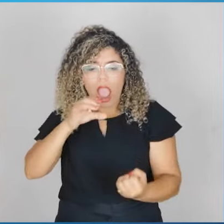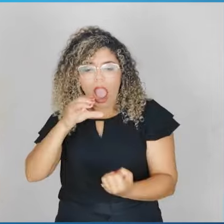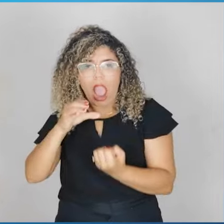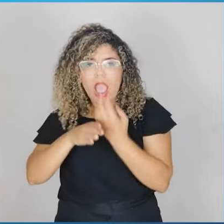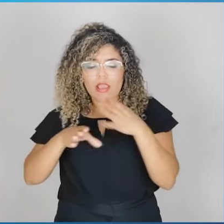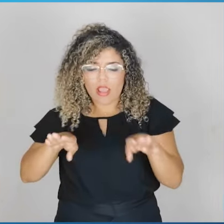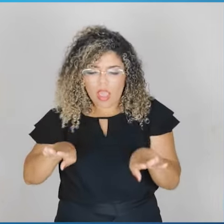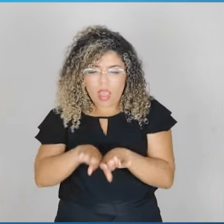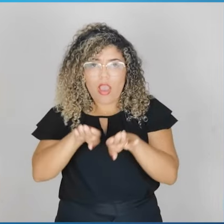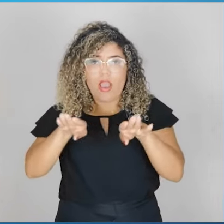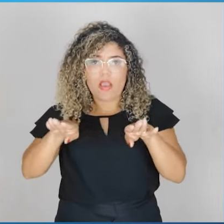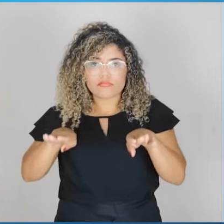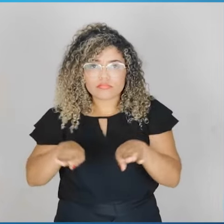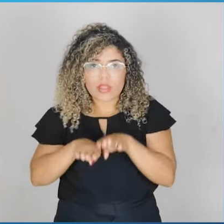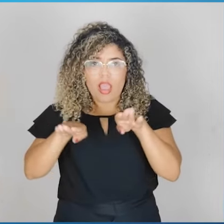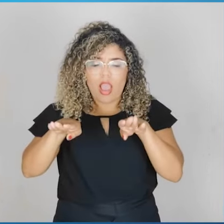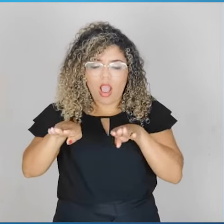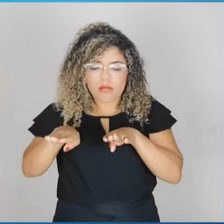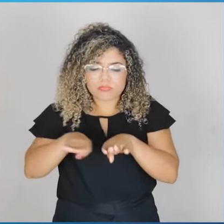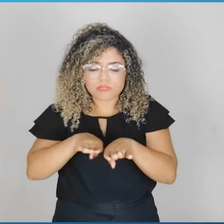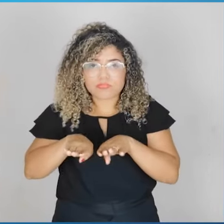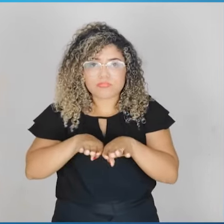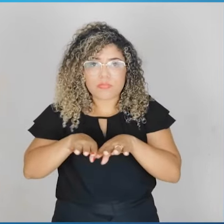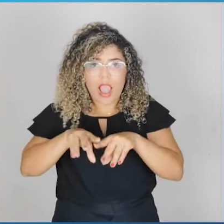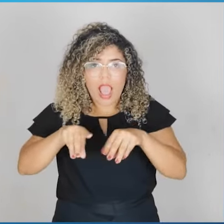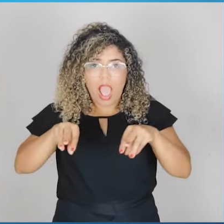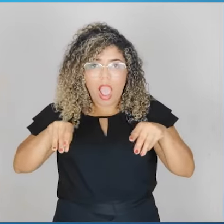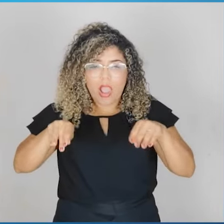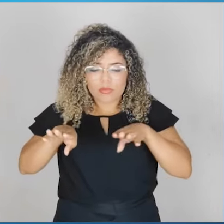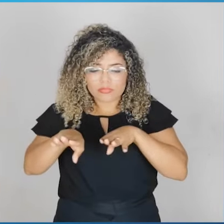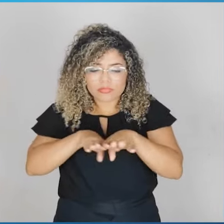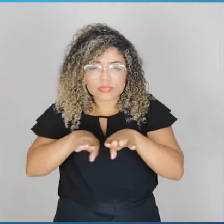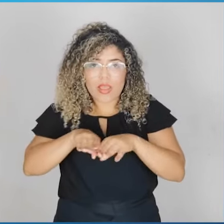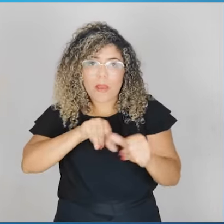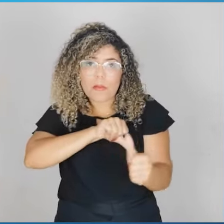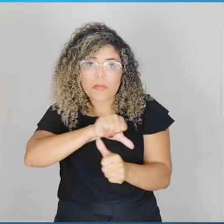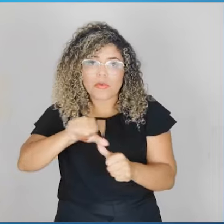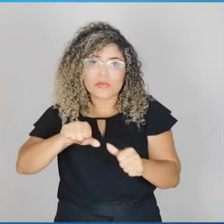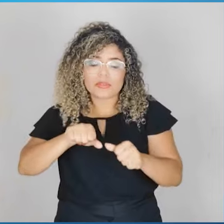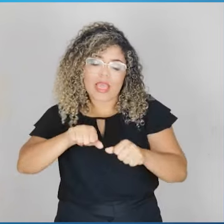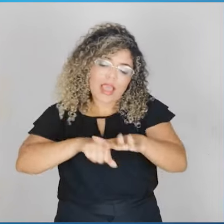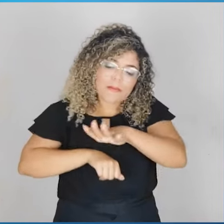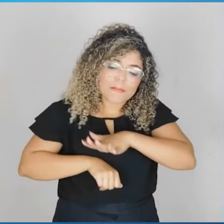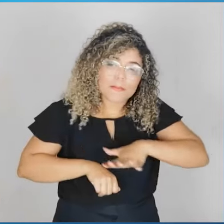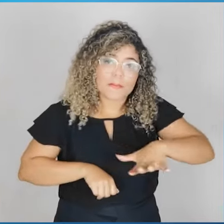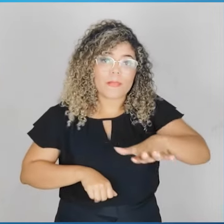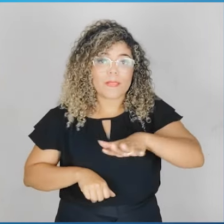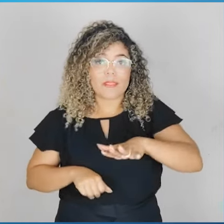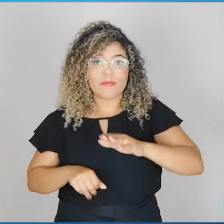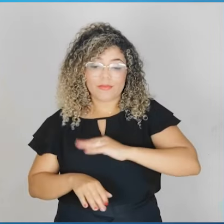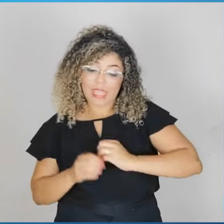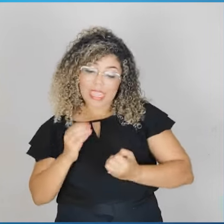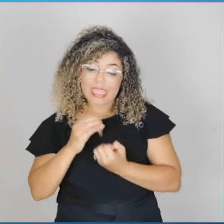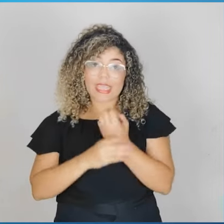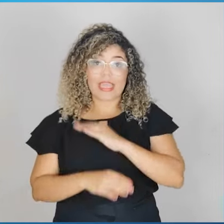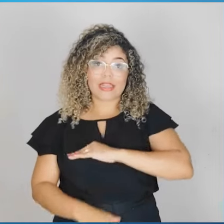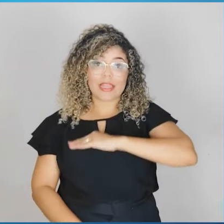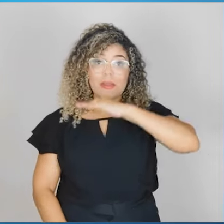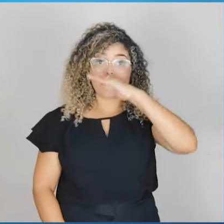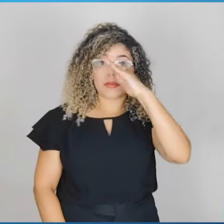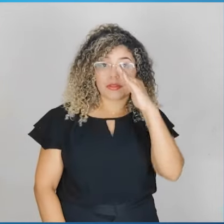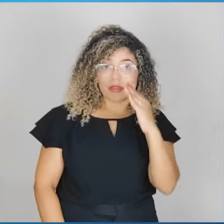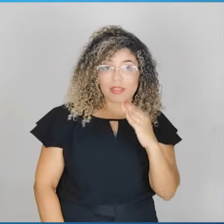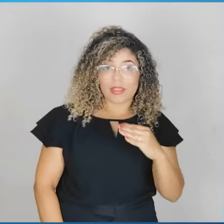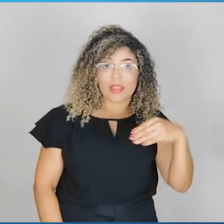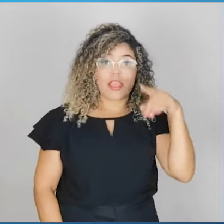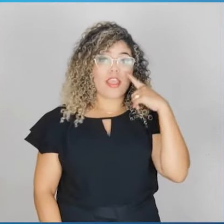das placas promove muitas vezes a alteração da estrutura do relevo, muitas vezes formando as montanhas. E aqui nós temos a representação